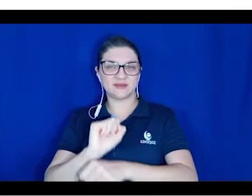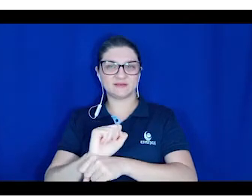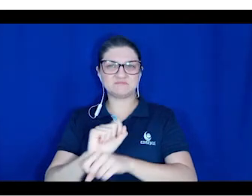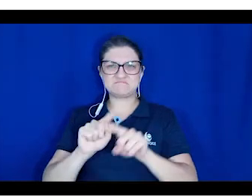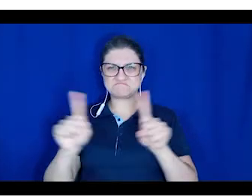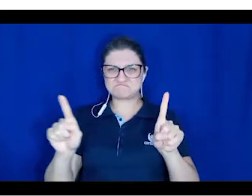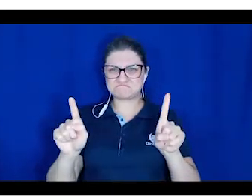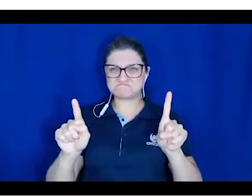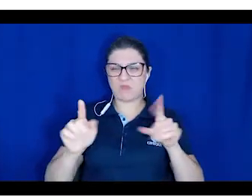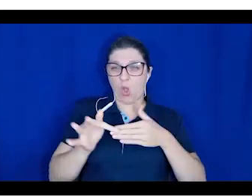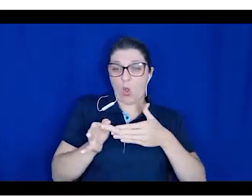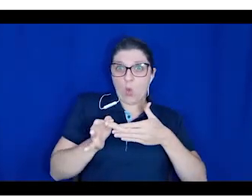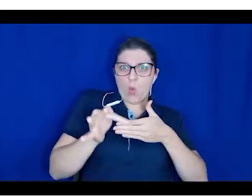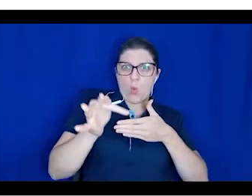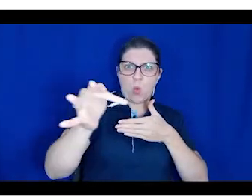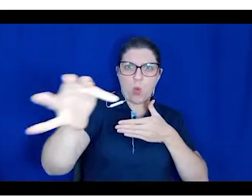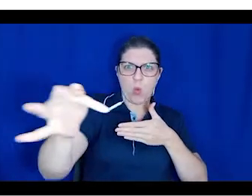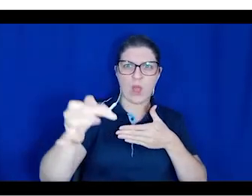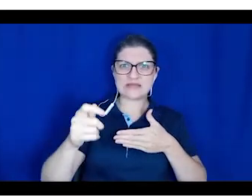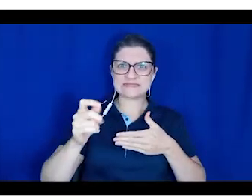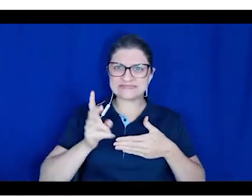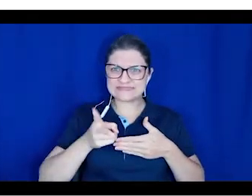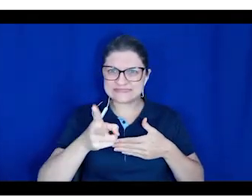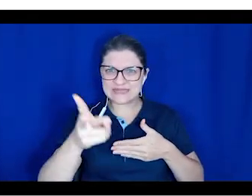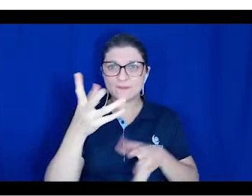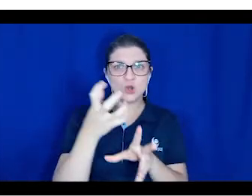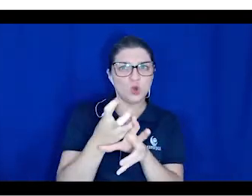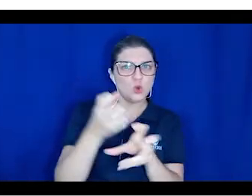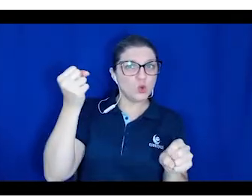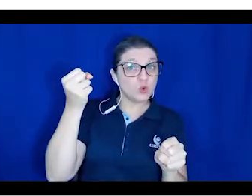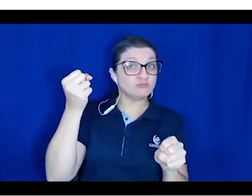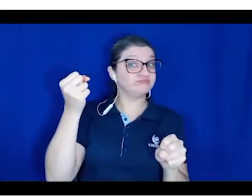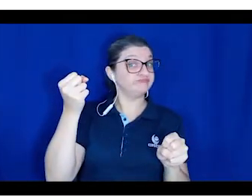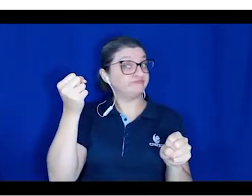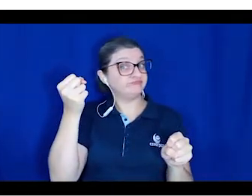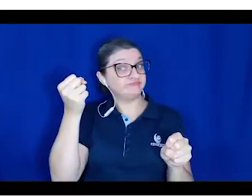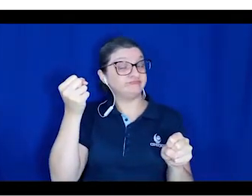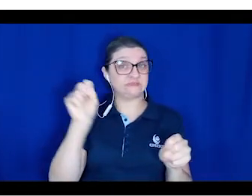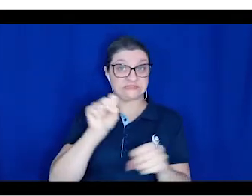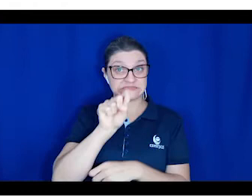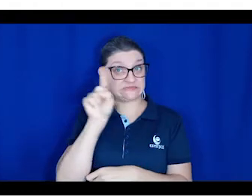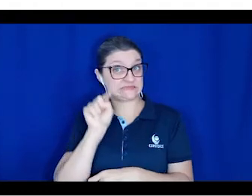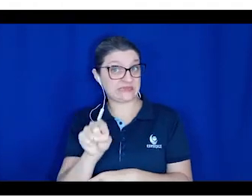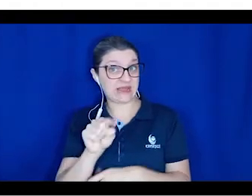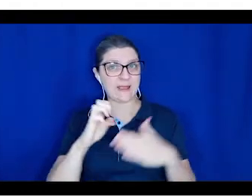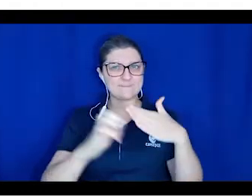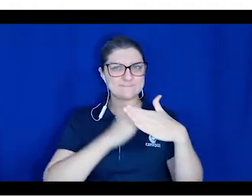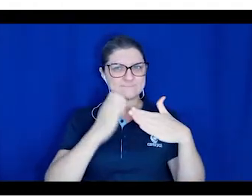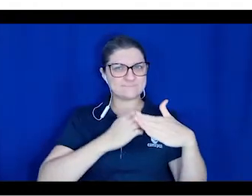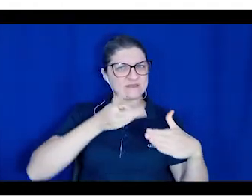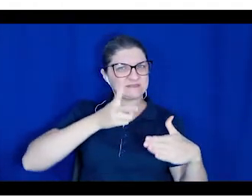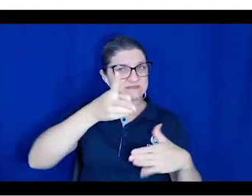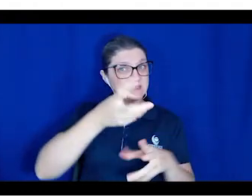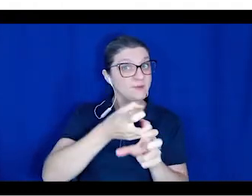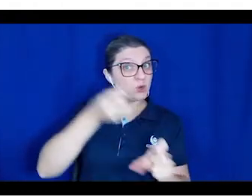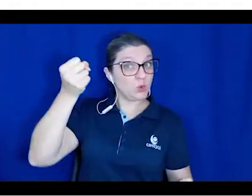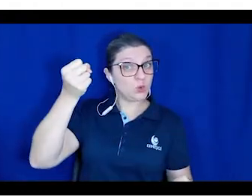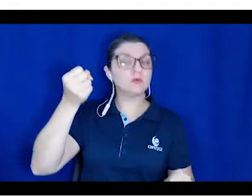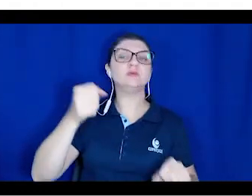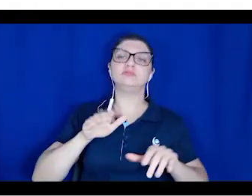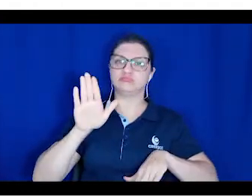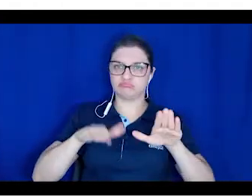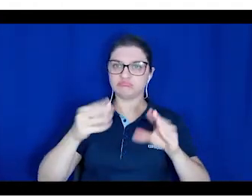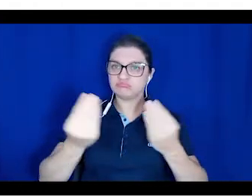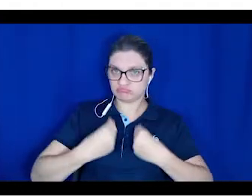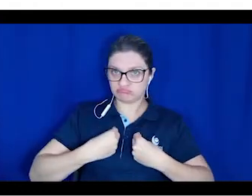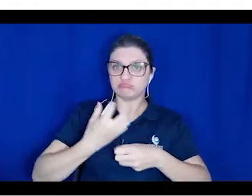o mercado dá lucro? Né? Sempre dá lucro? Nós olhando as empresas, será que sempre dá lucro? Bom, pode ser que nos dê lucro, mas